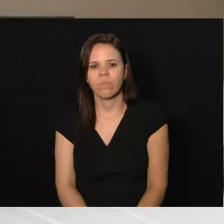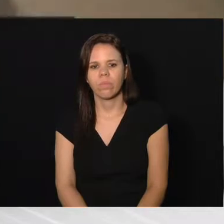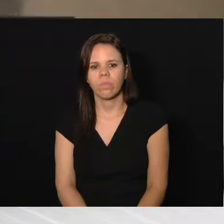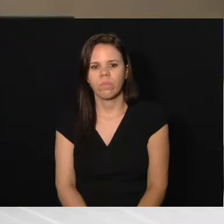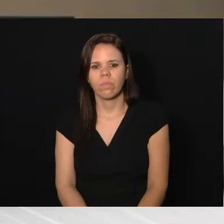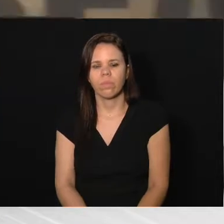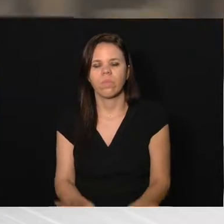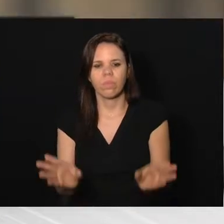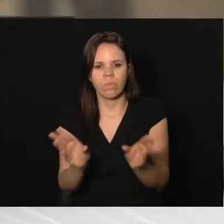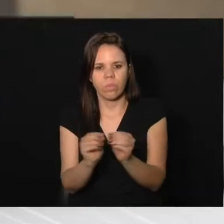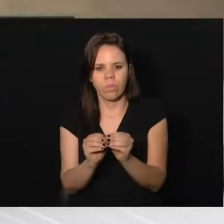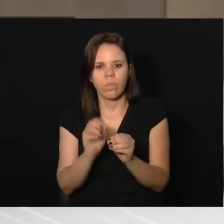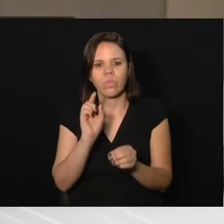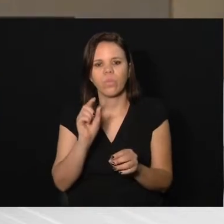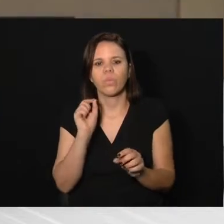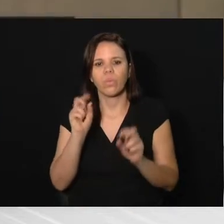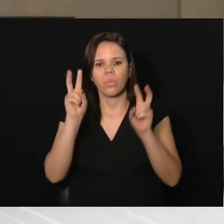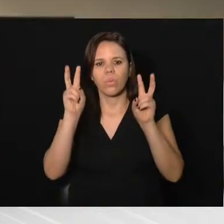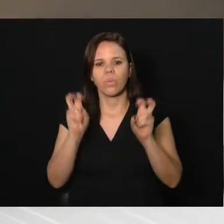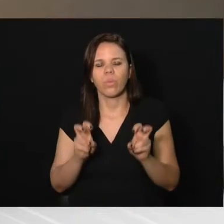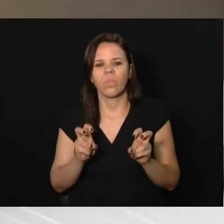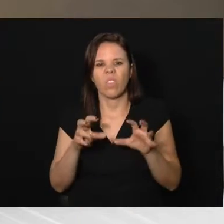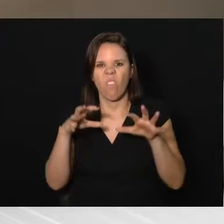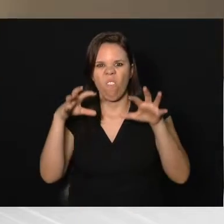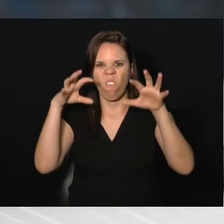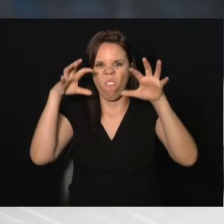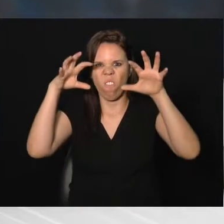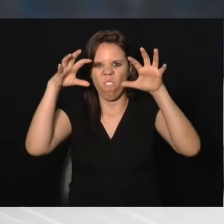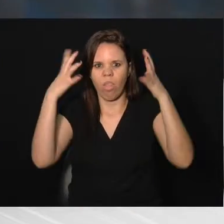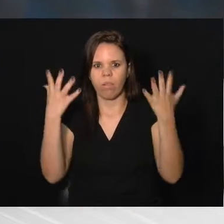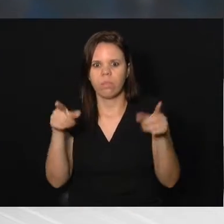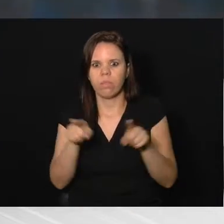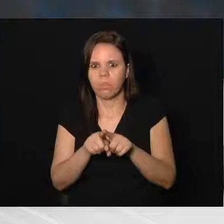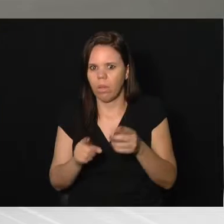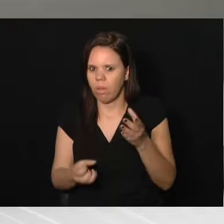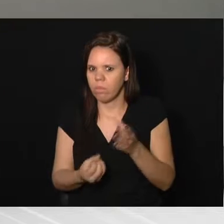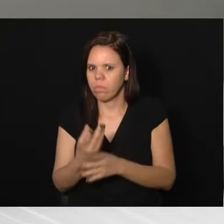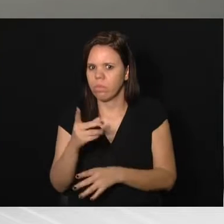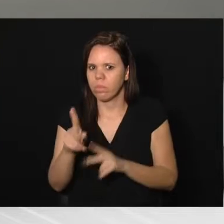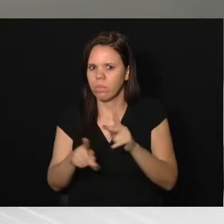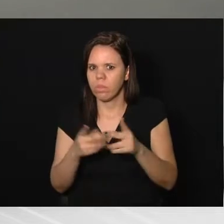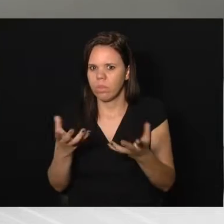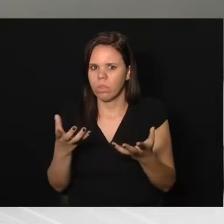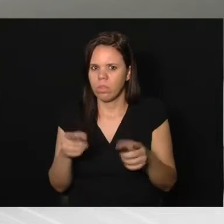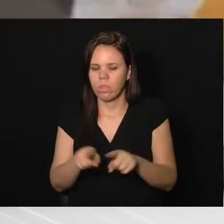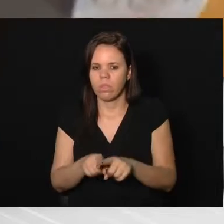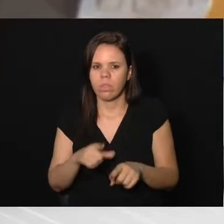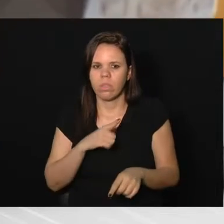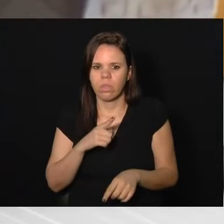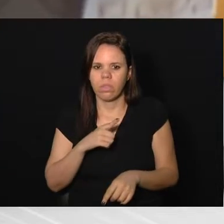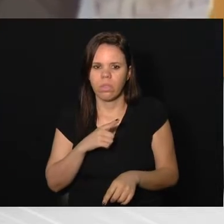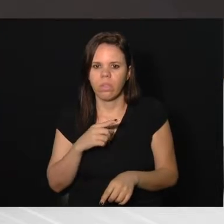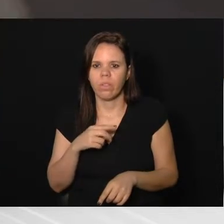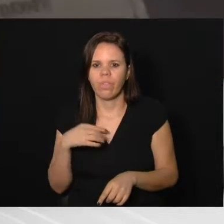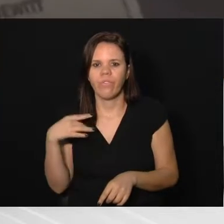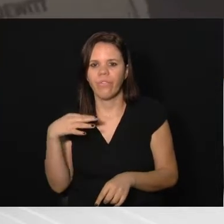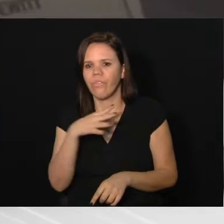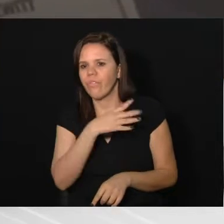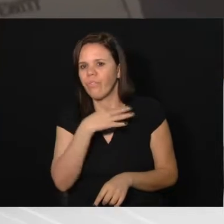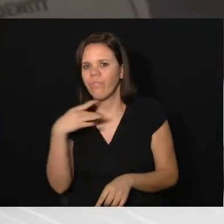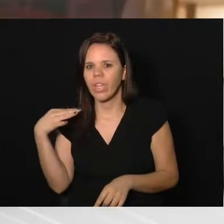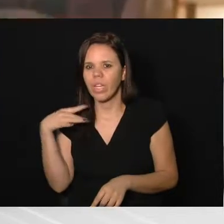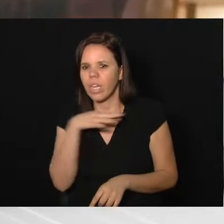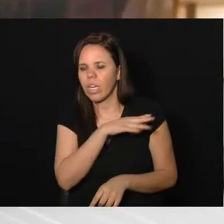Para fechar, os amantes de terror não vão ficar desamparados. Verão de 84 conta a história de Dave e